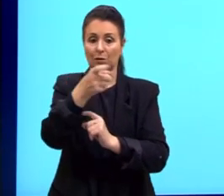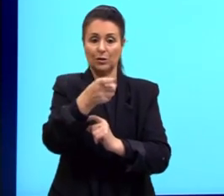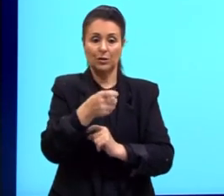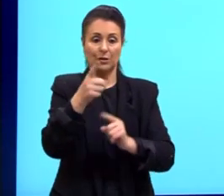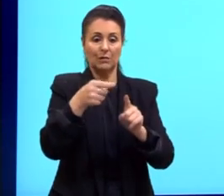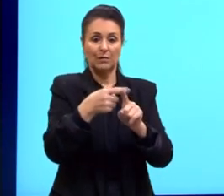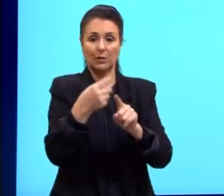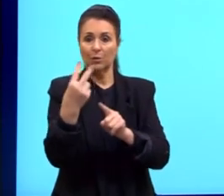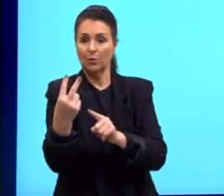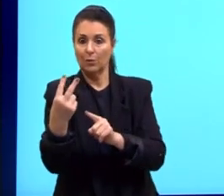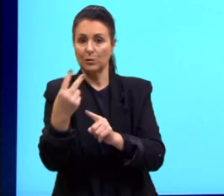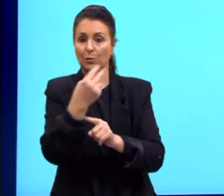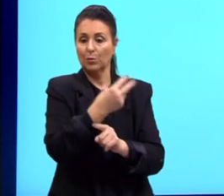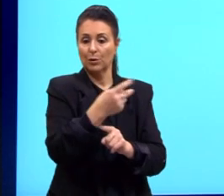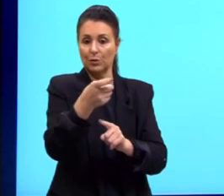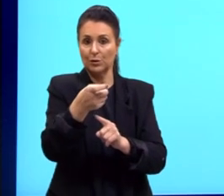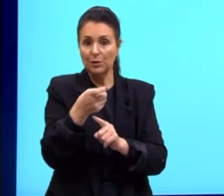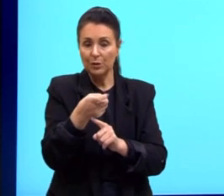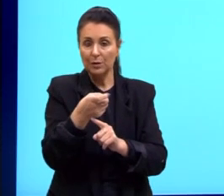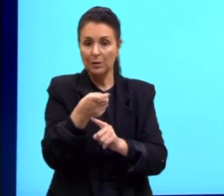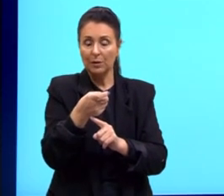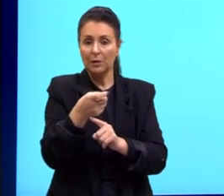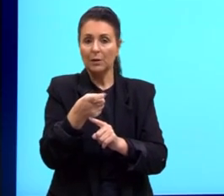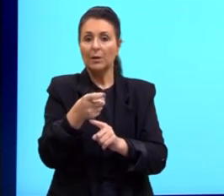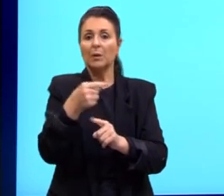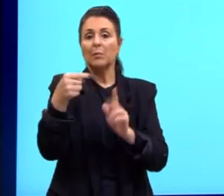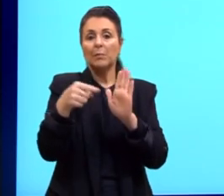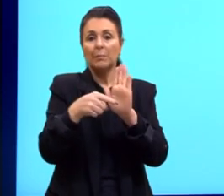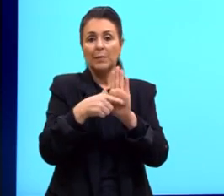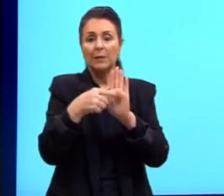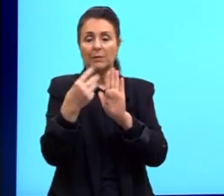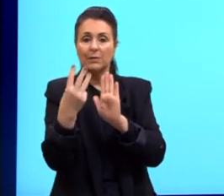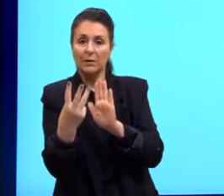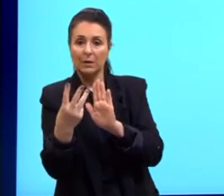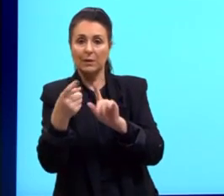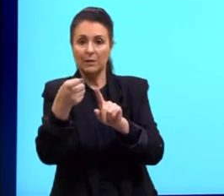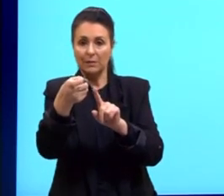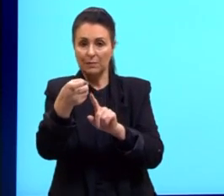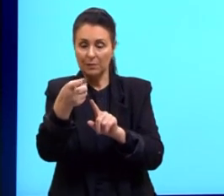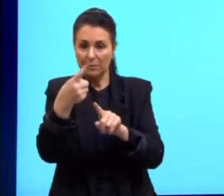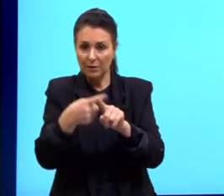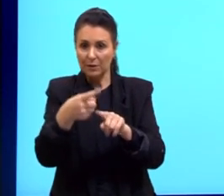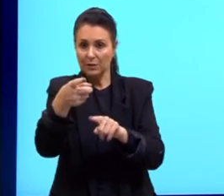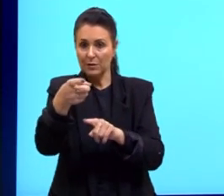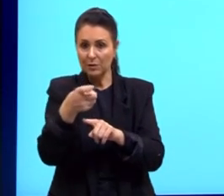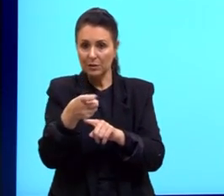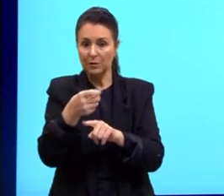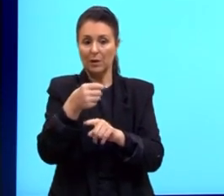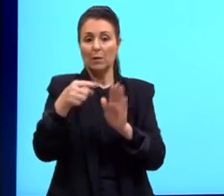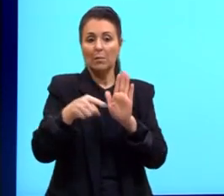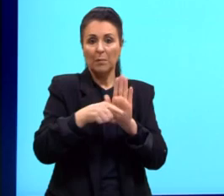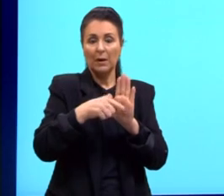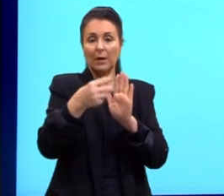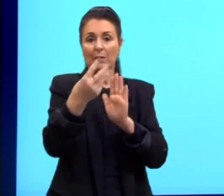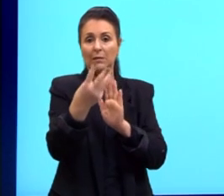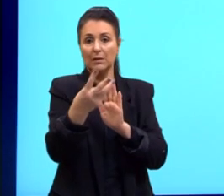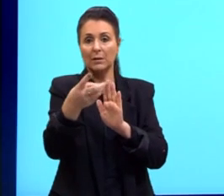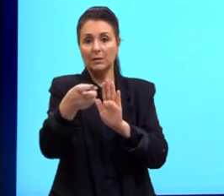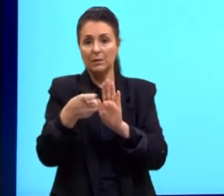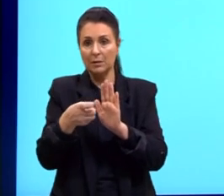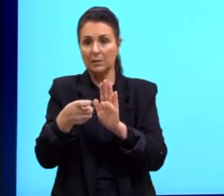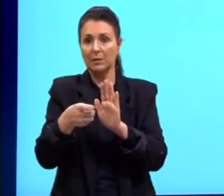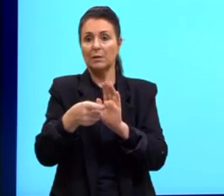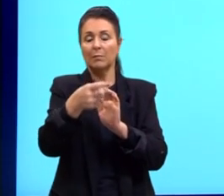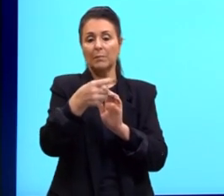2 é 2 x - 3x x - 3x - 3 x